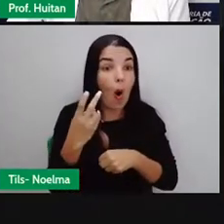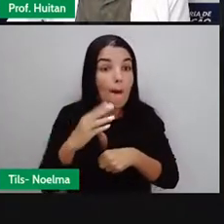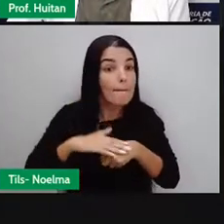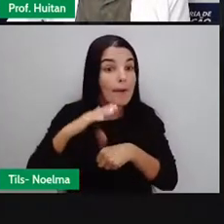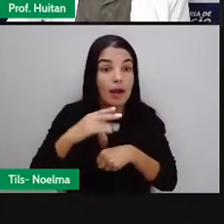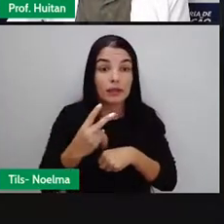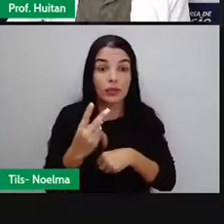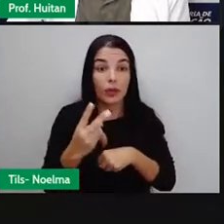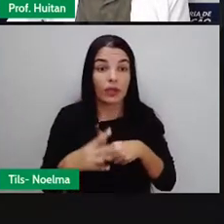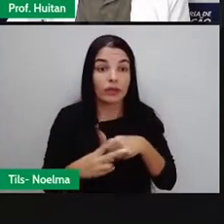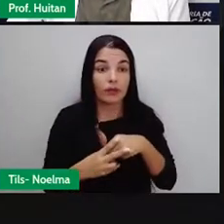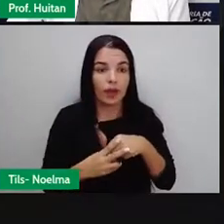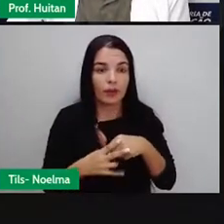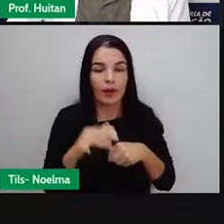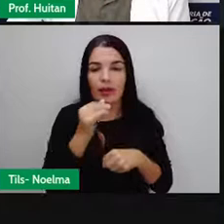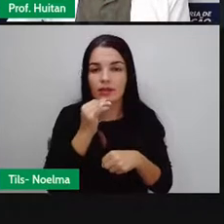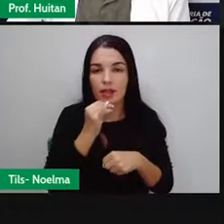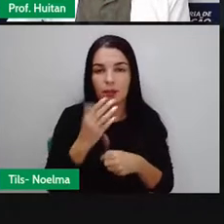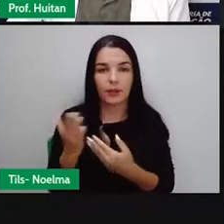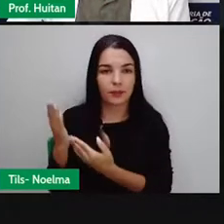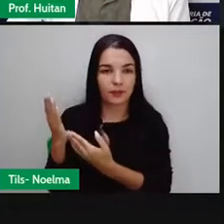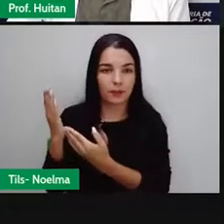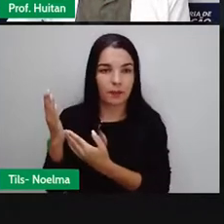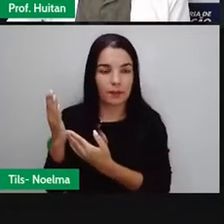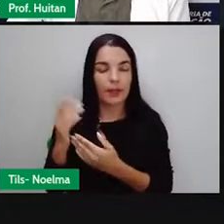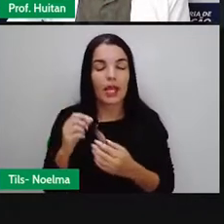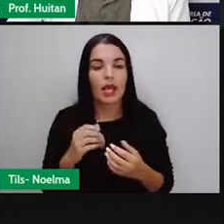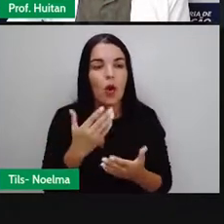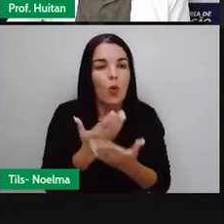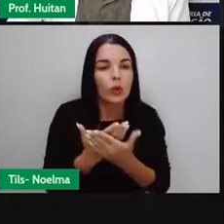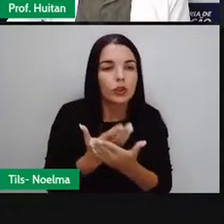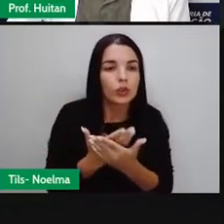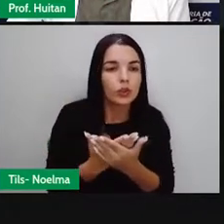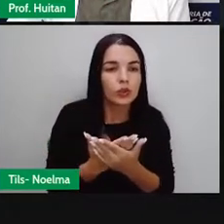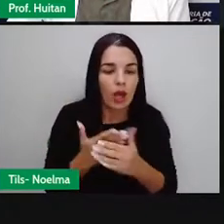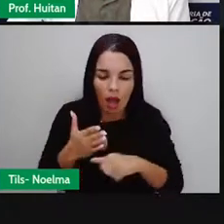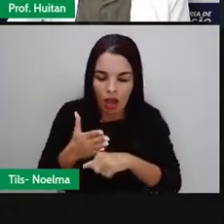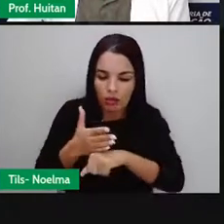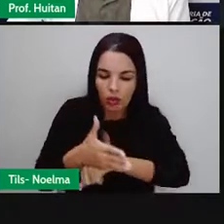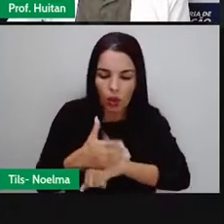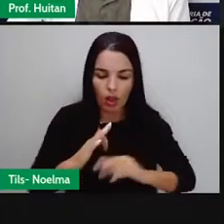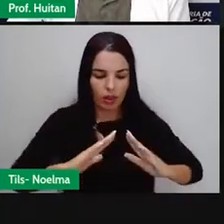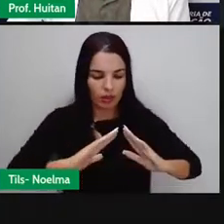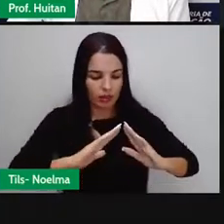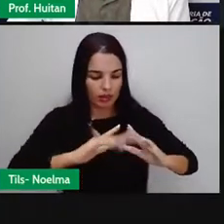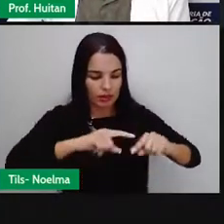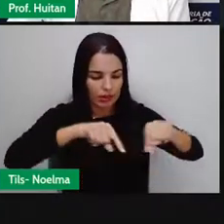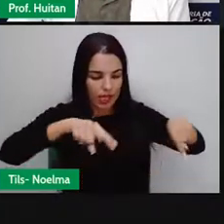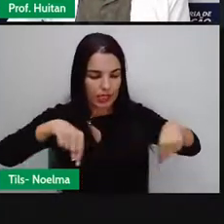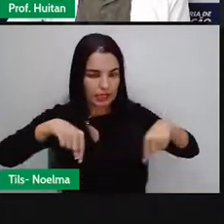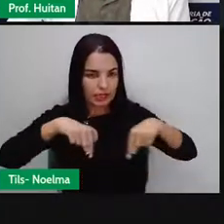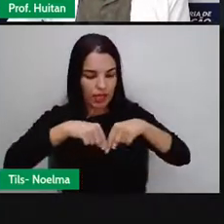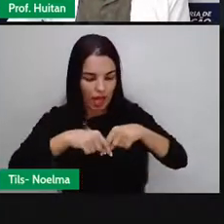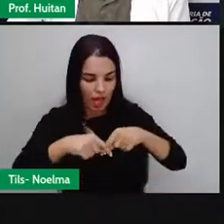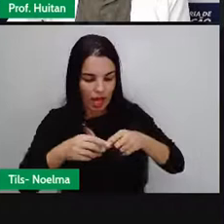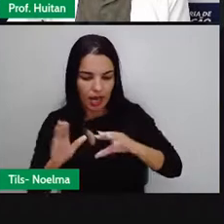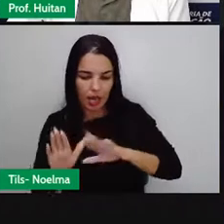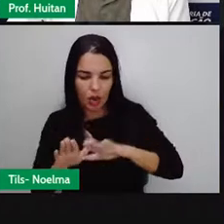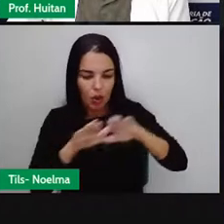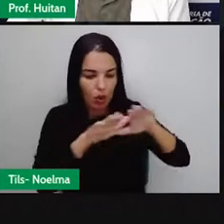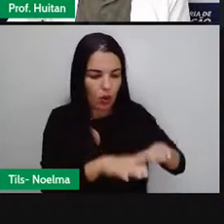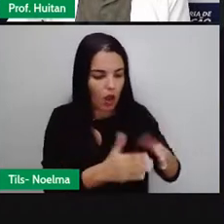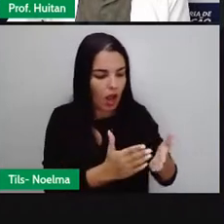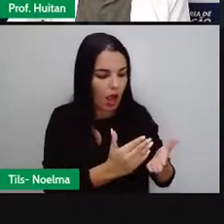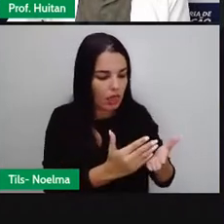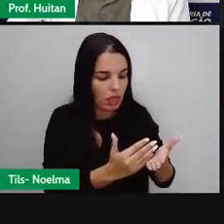O estudante entrou na sala, deixou o caderno sobre a carteira e saiu para beber água. É um